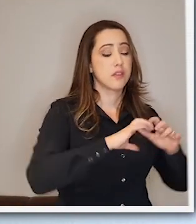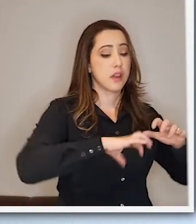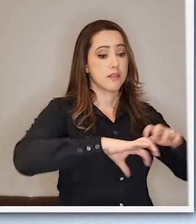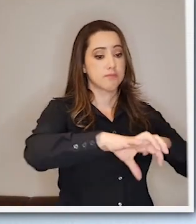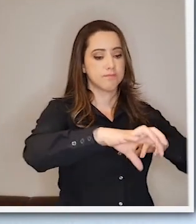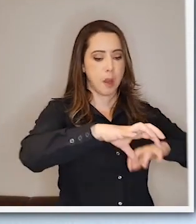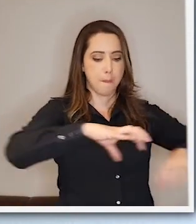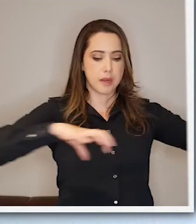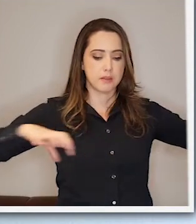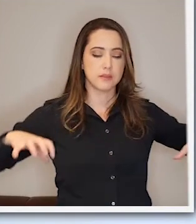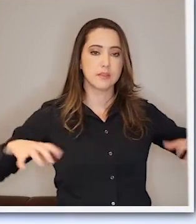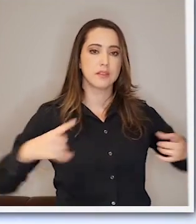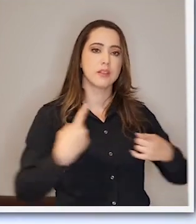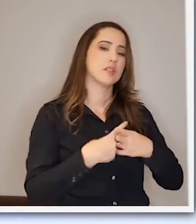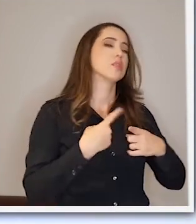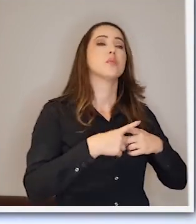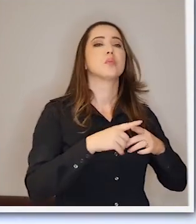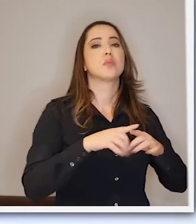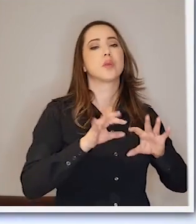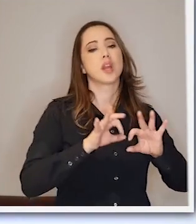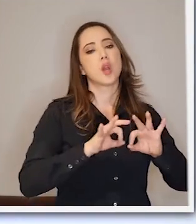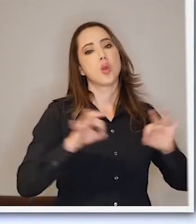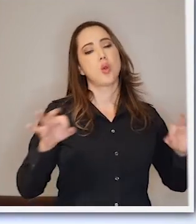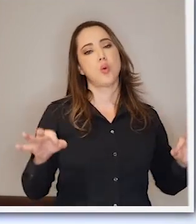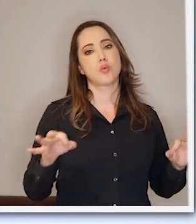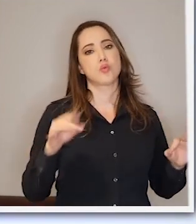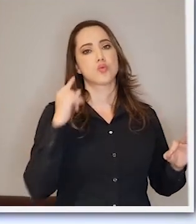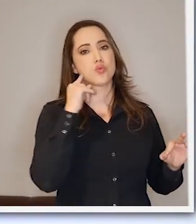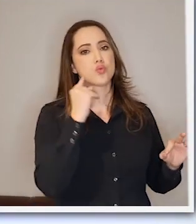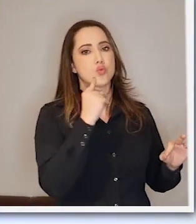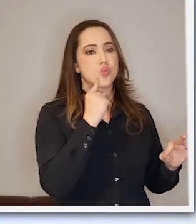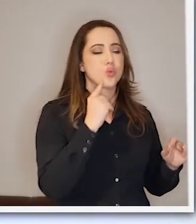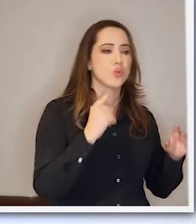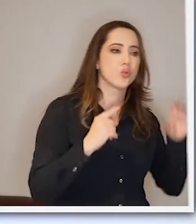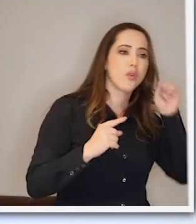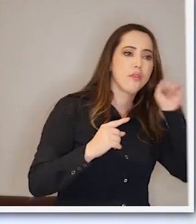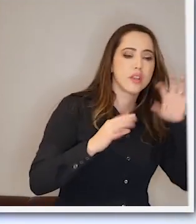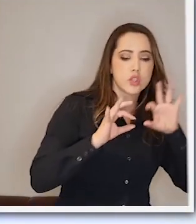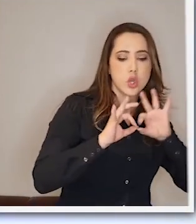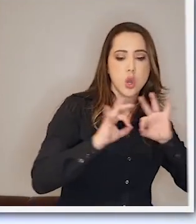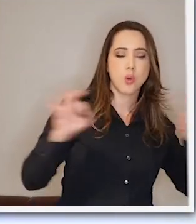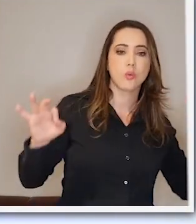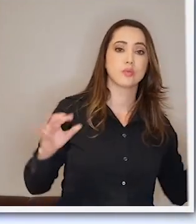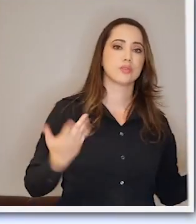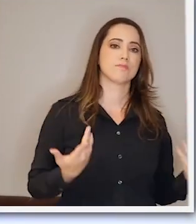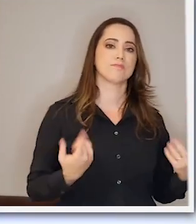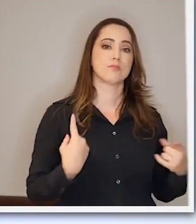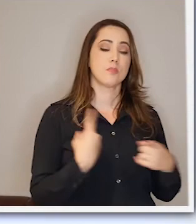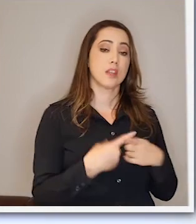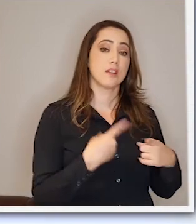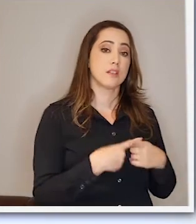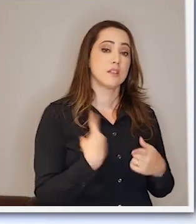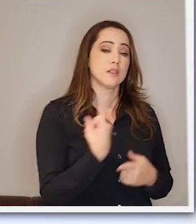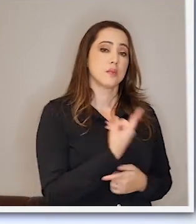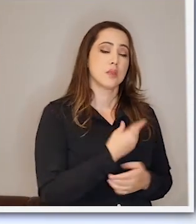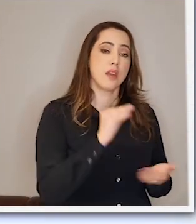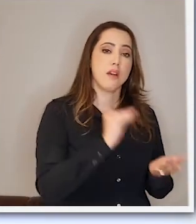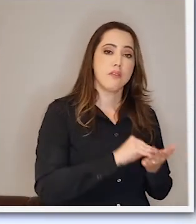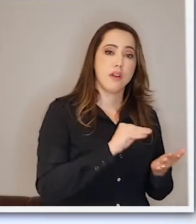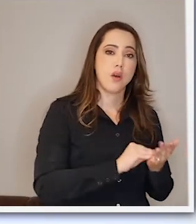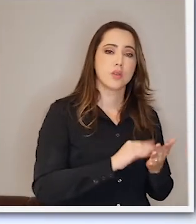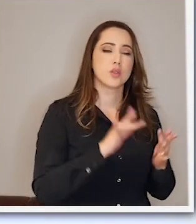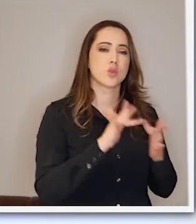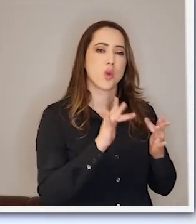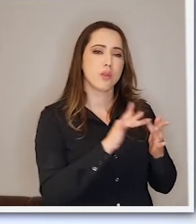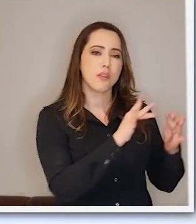da experiência e do contato com você. É onde gera a segregação. Porque a segregação é gerada pelo distanciamento entre